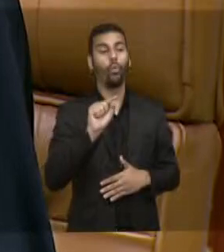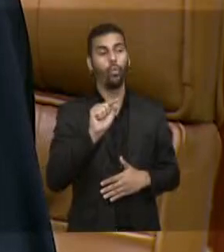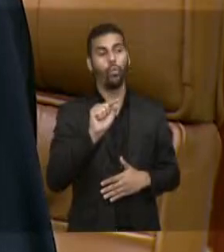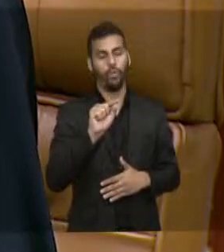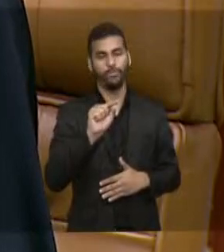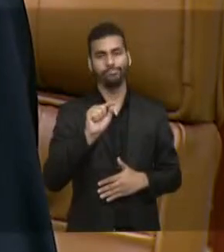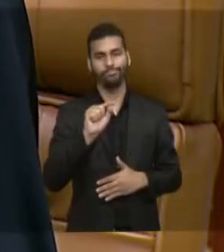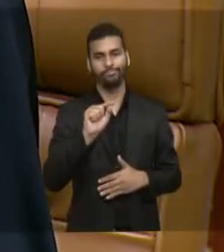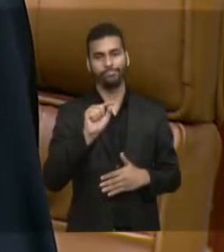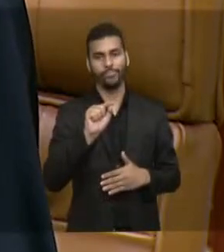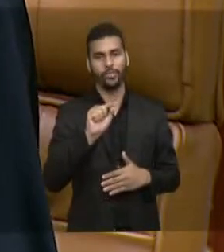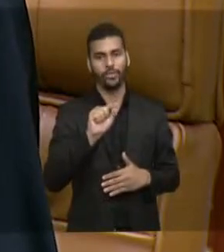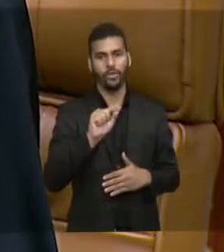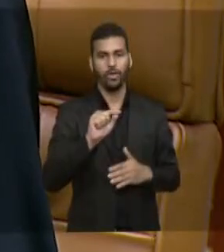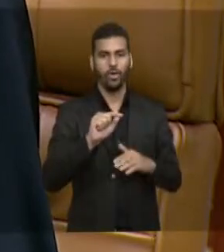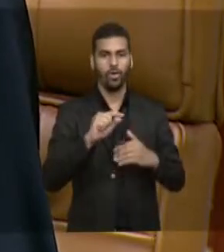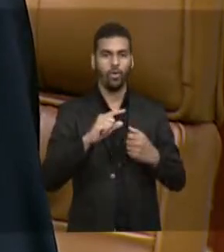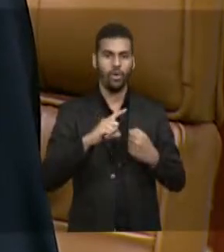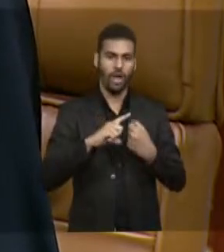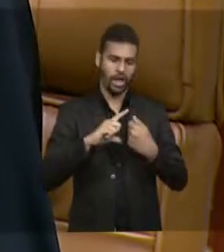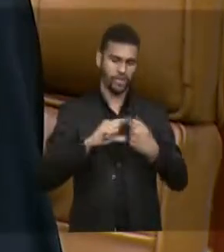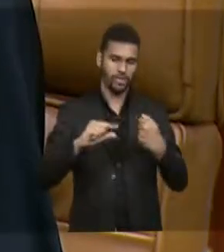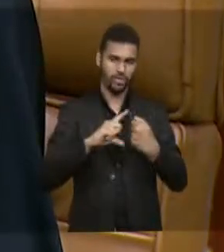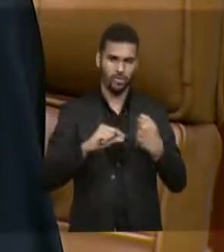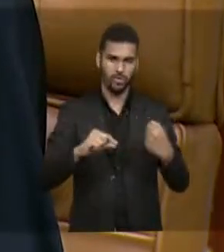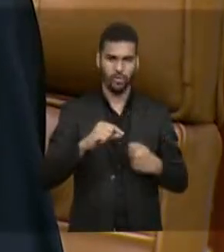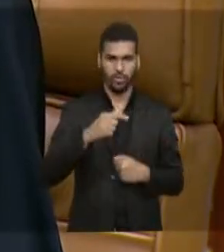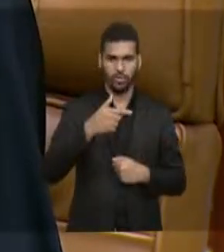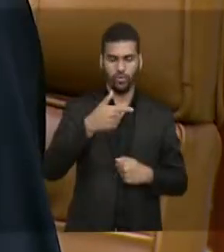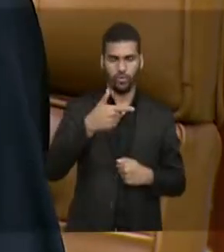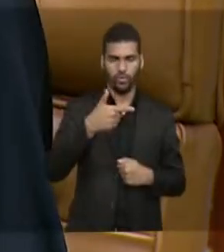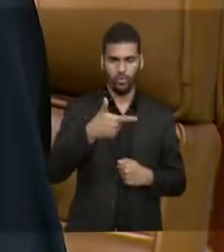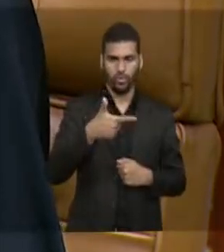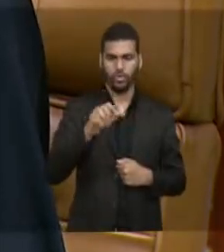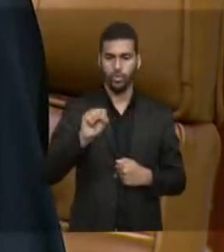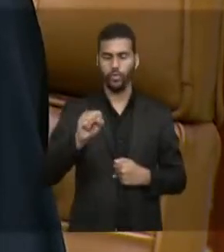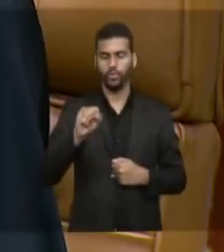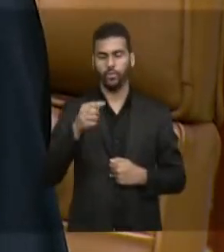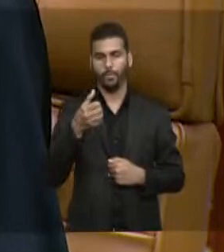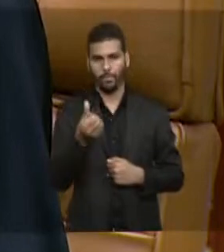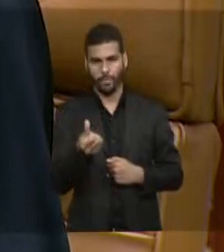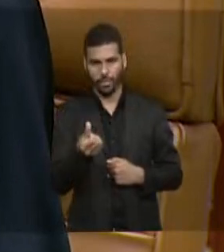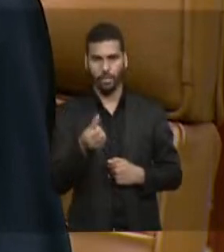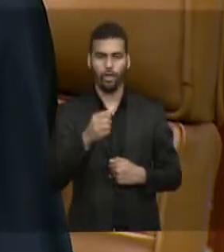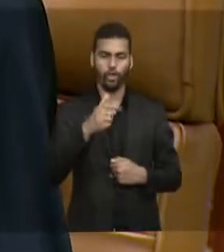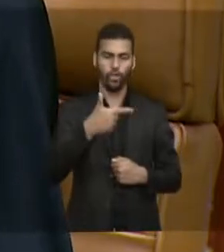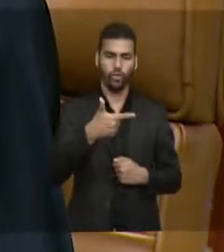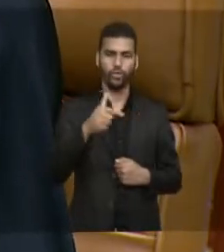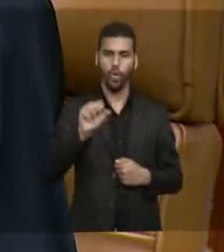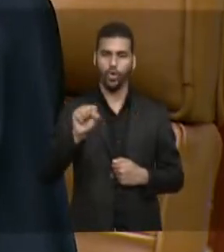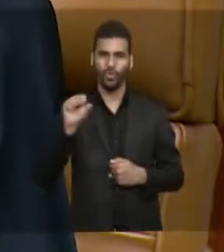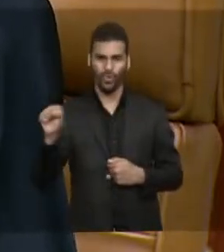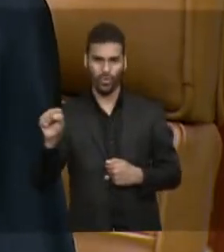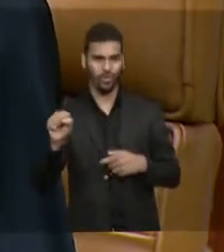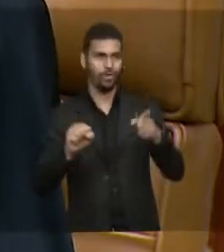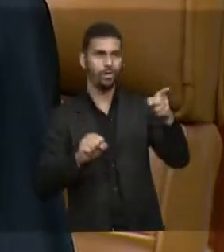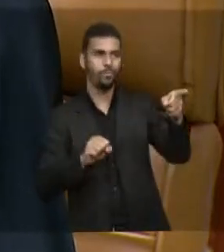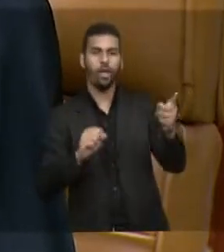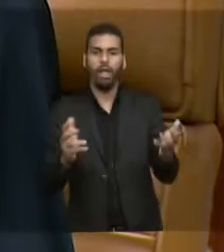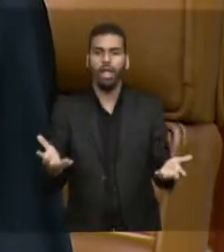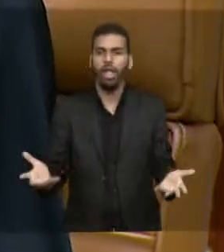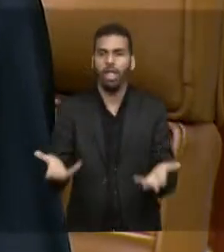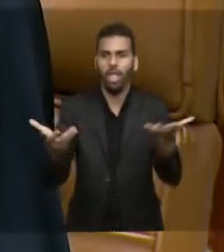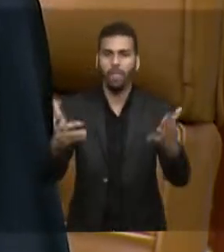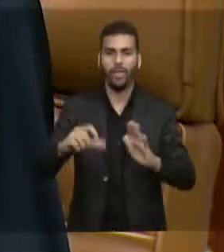pessoas os artigos 286 e 288 do Código Penal Ou seja a incitação ao Crime artigo